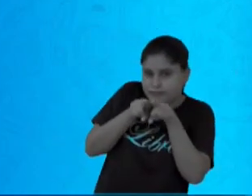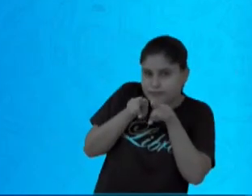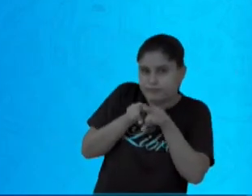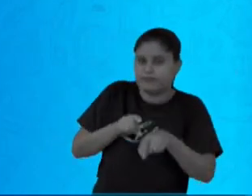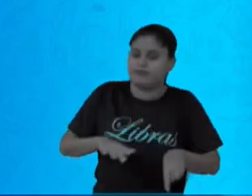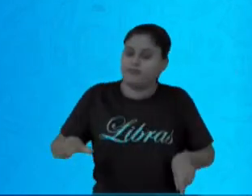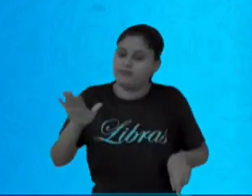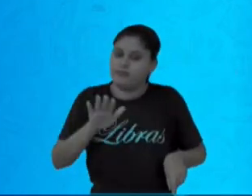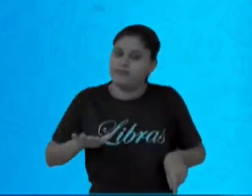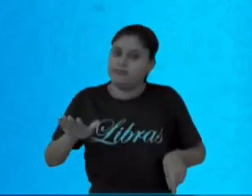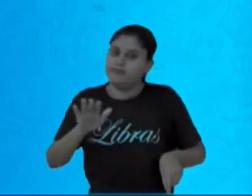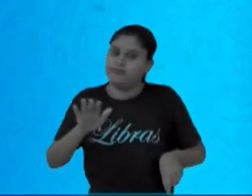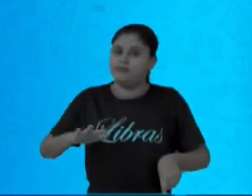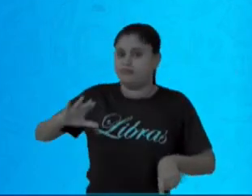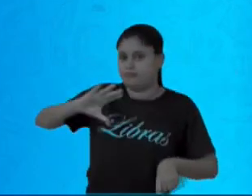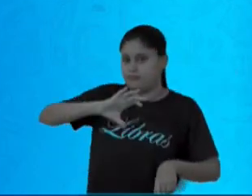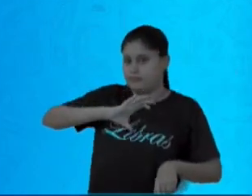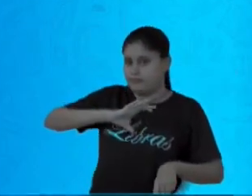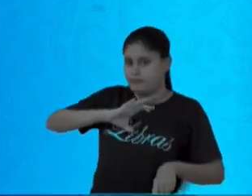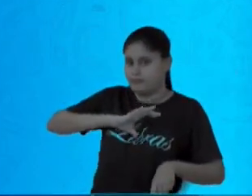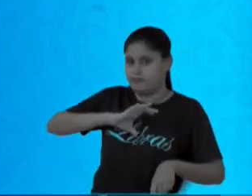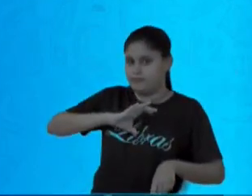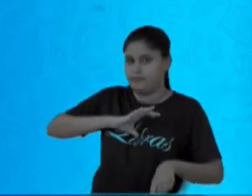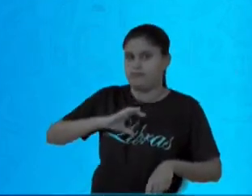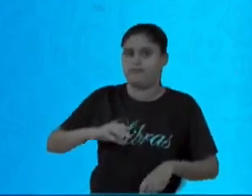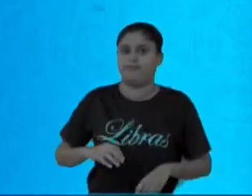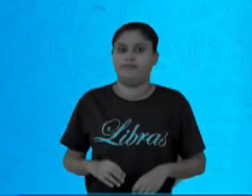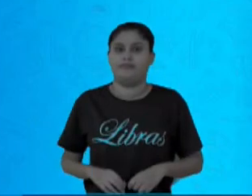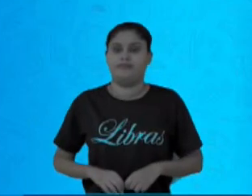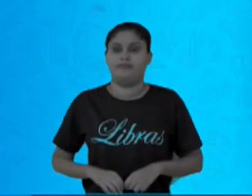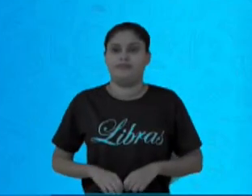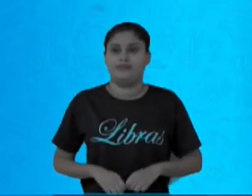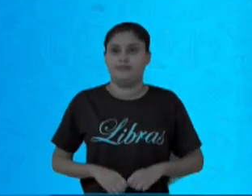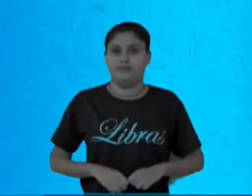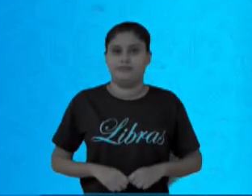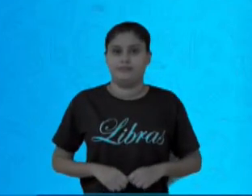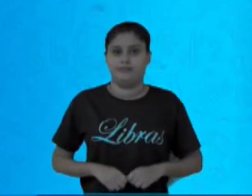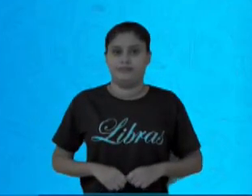para sobreviver e movimentar o comércio.